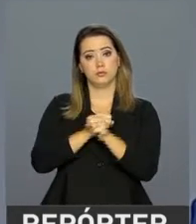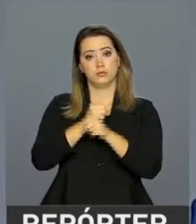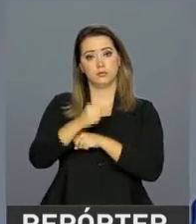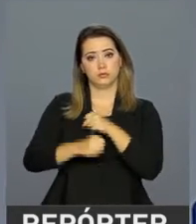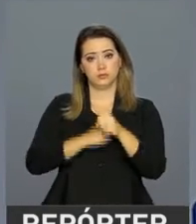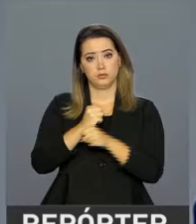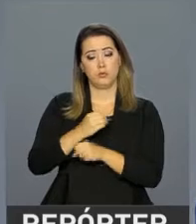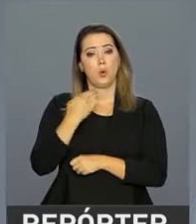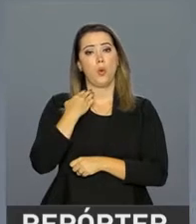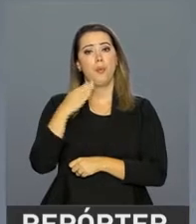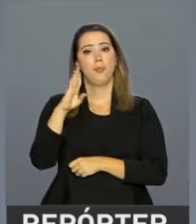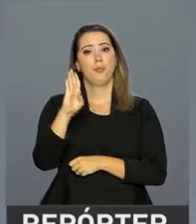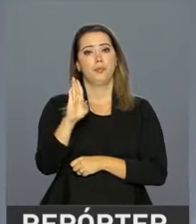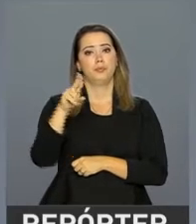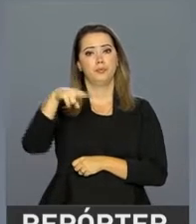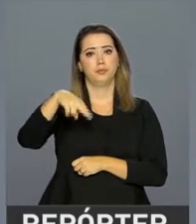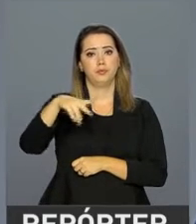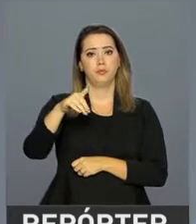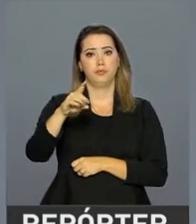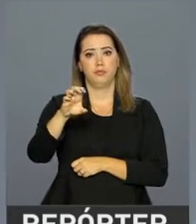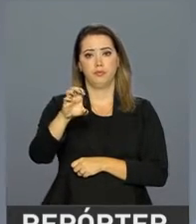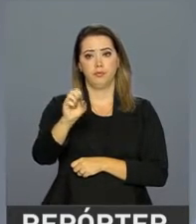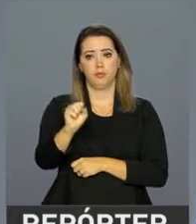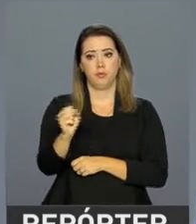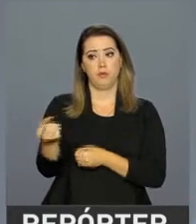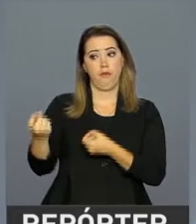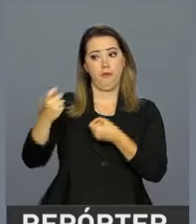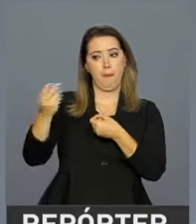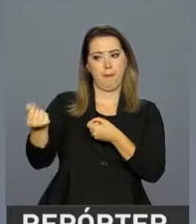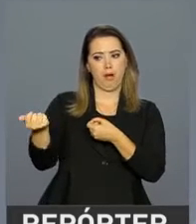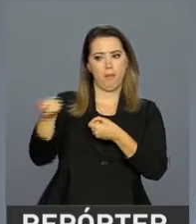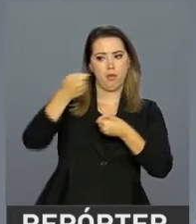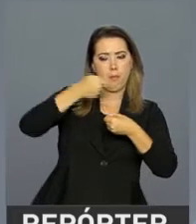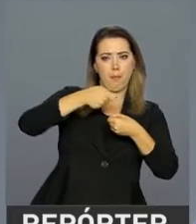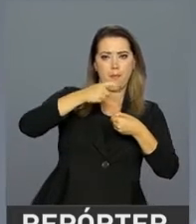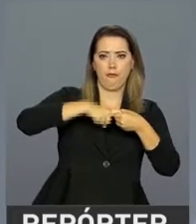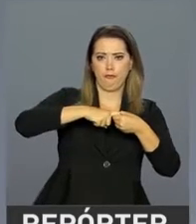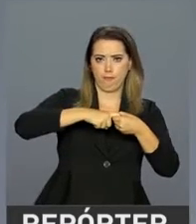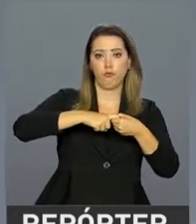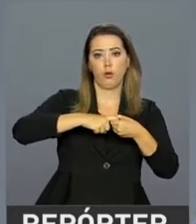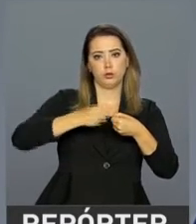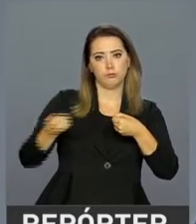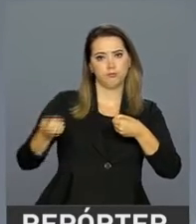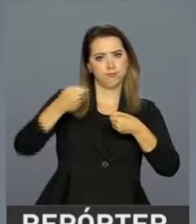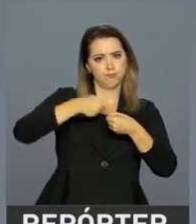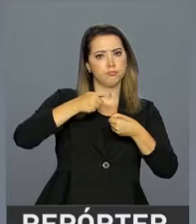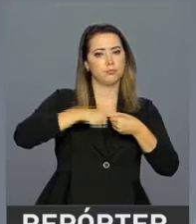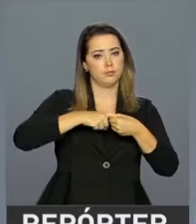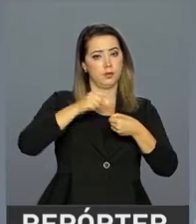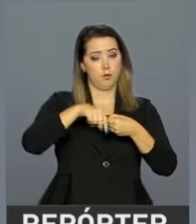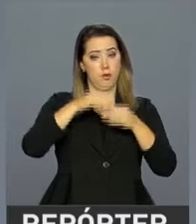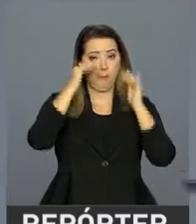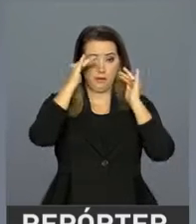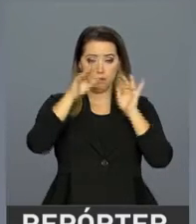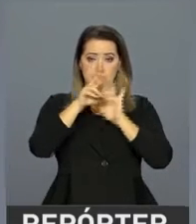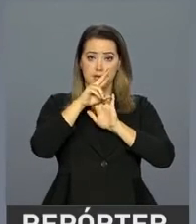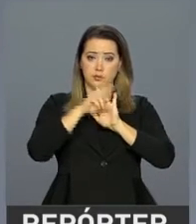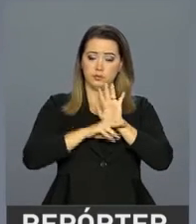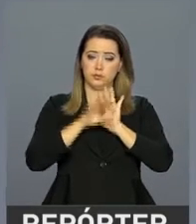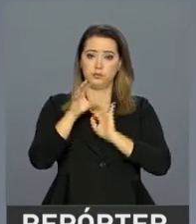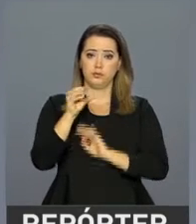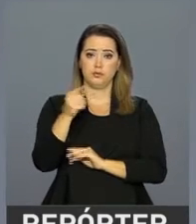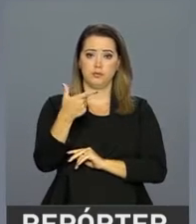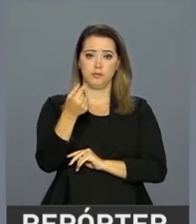bnds deve fazer a devolução antecipada de recursos ao tesouro nacional o que vai permitir o cumprimento da regra em